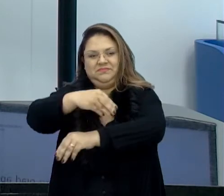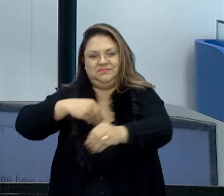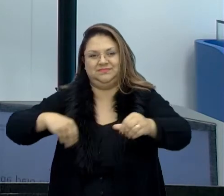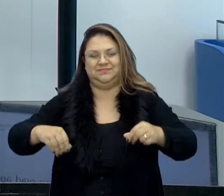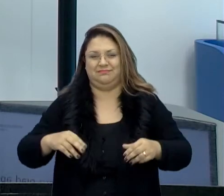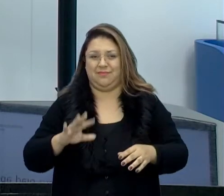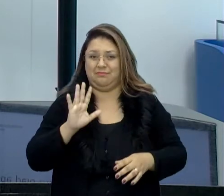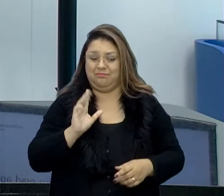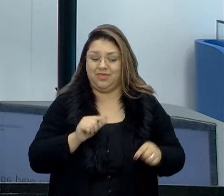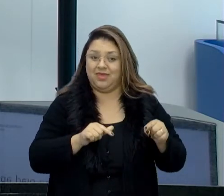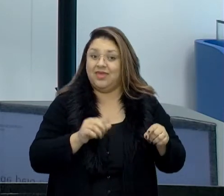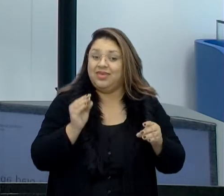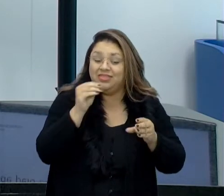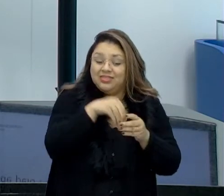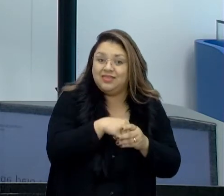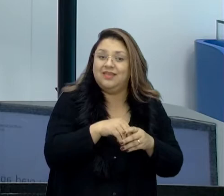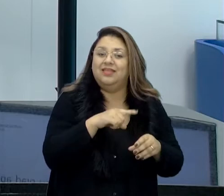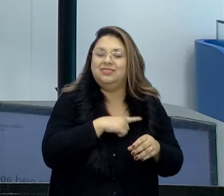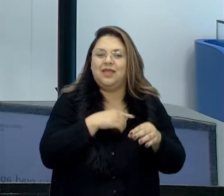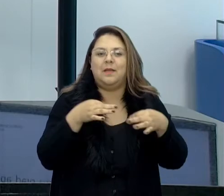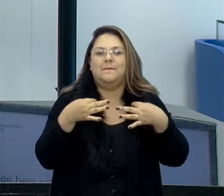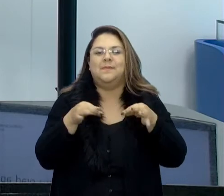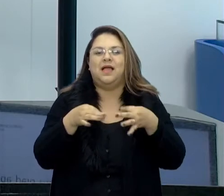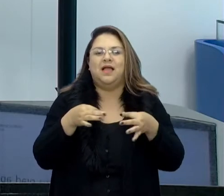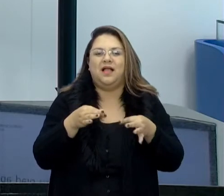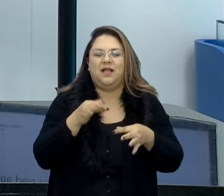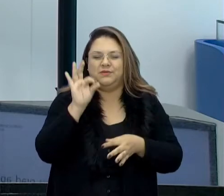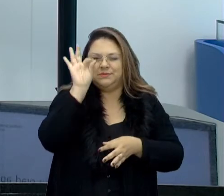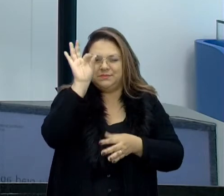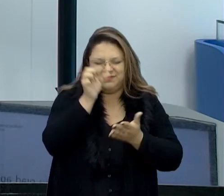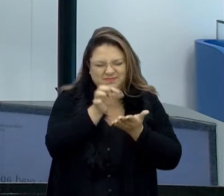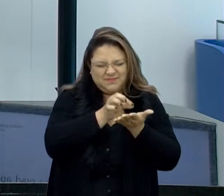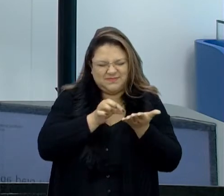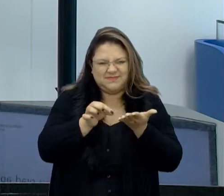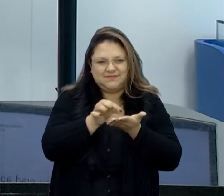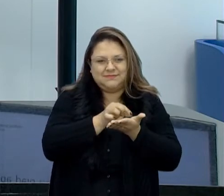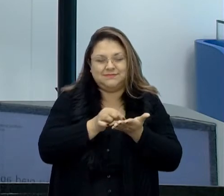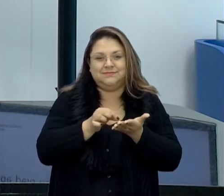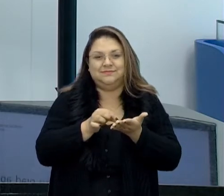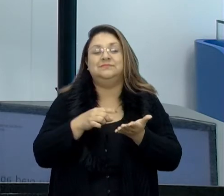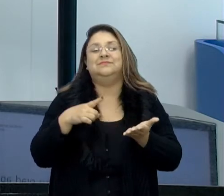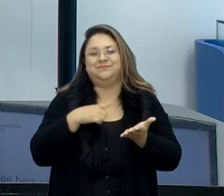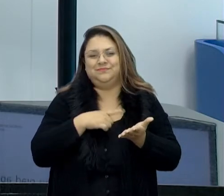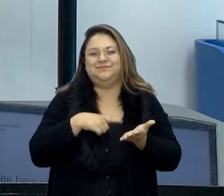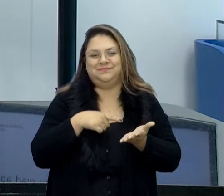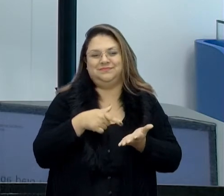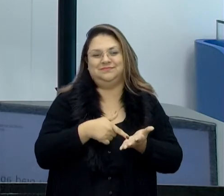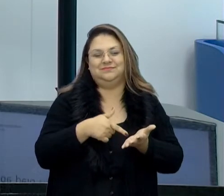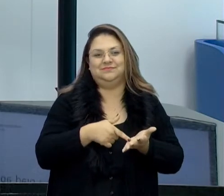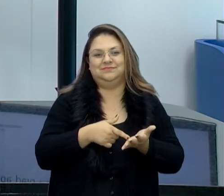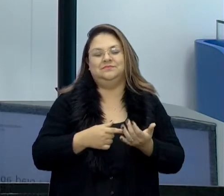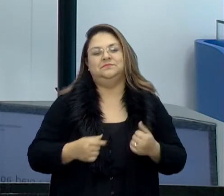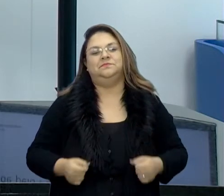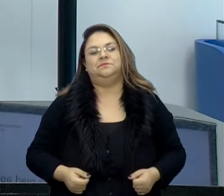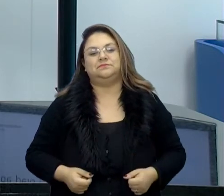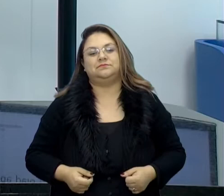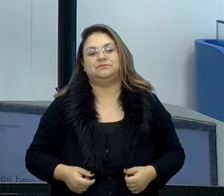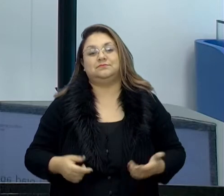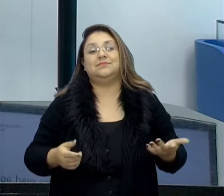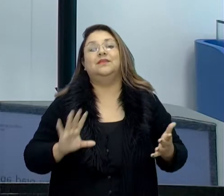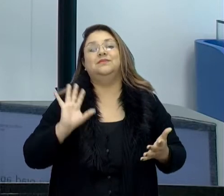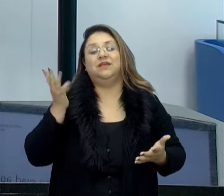Microplástico. Lembra aquela resíduo lá da estação de tratamento de esgoto, que vai tudo para o esgoto, né? Então, é rico em microplástico e está